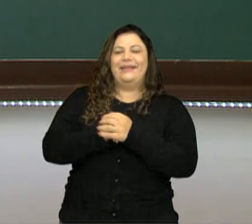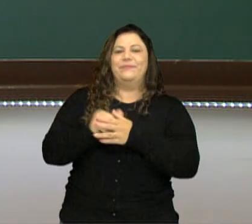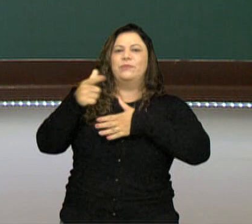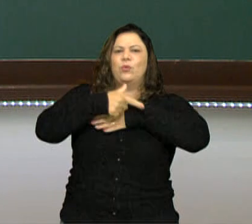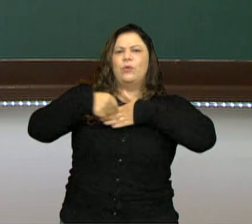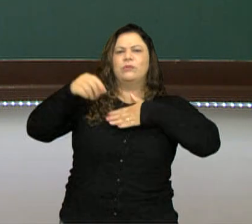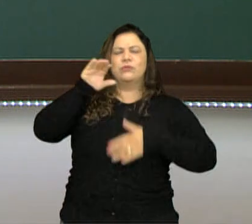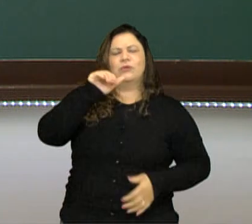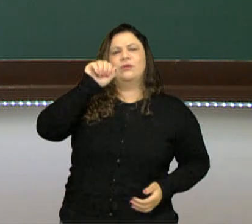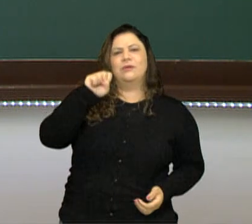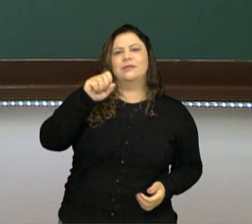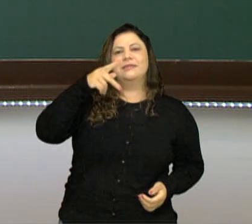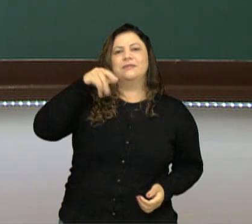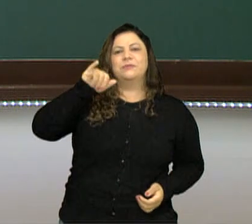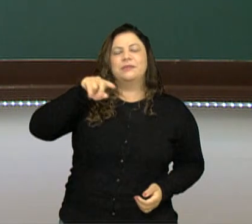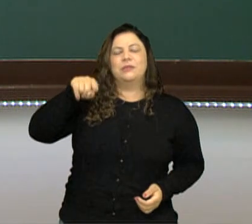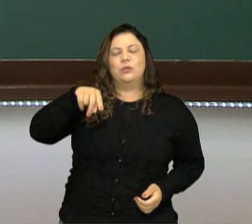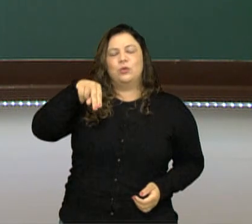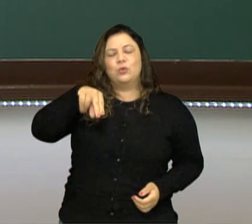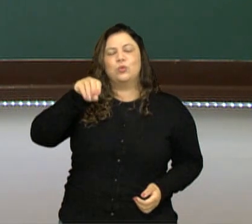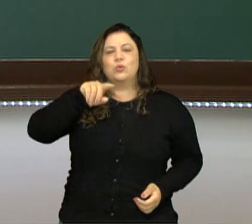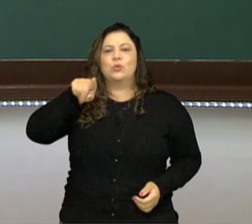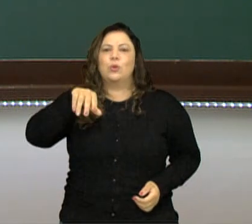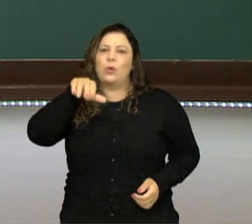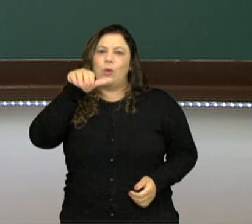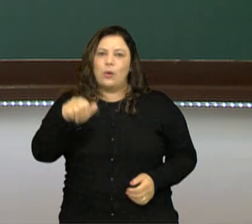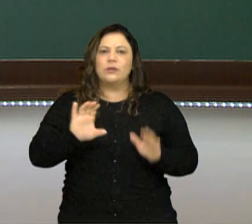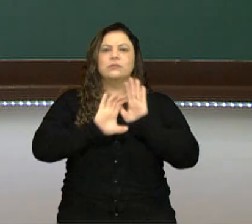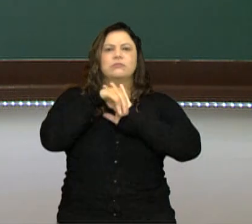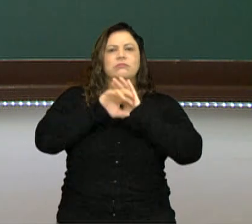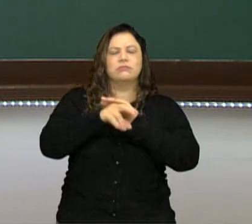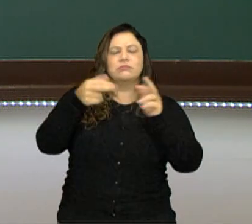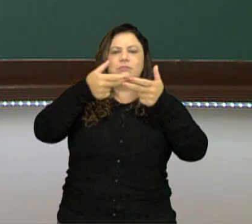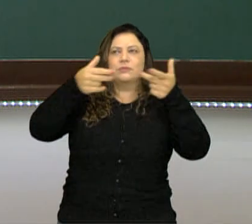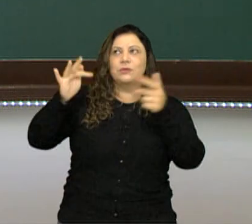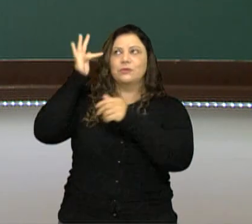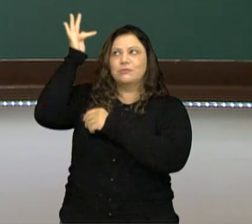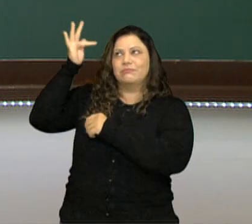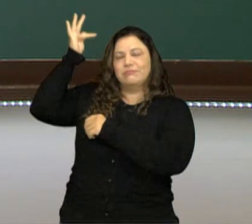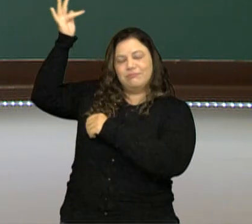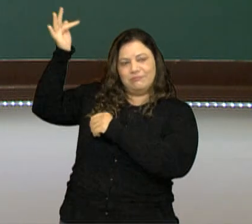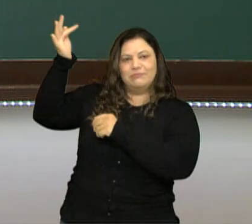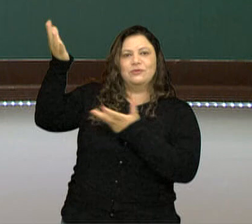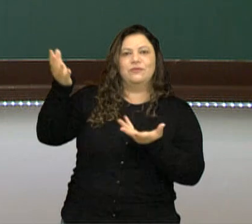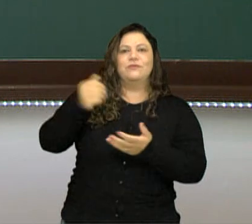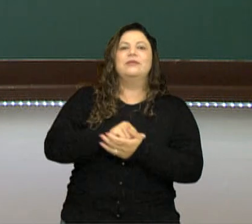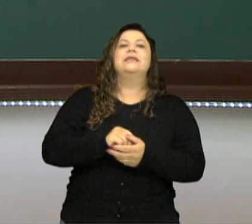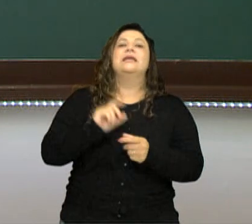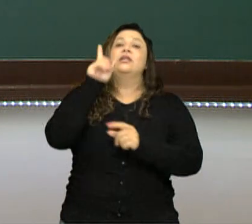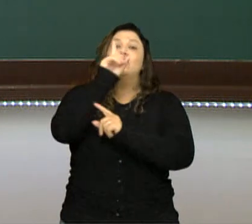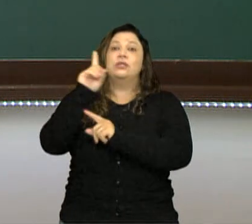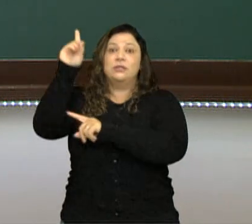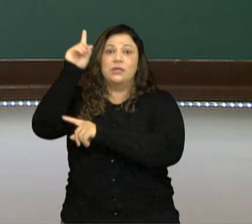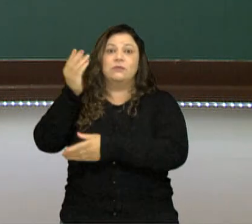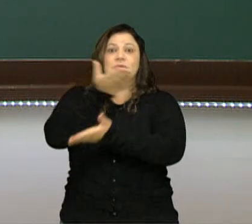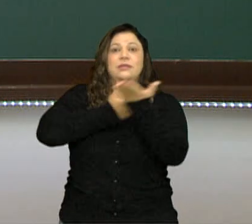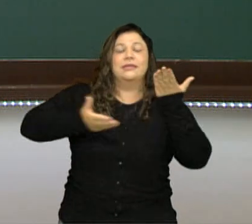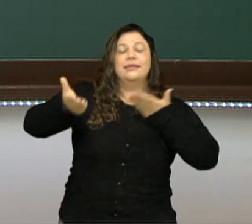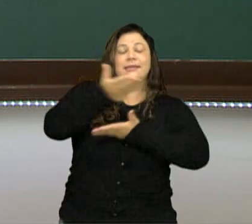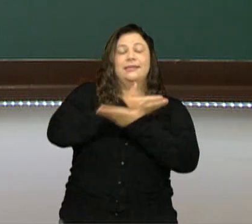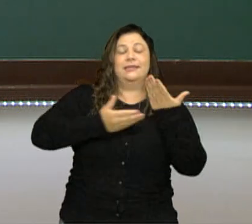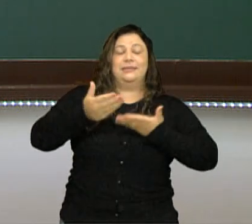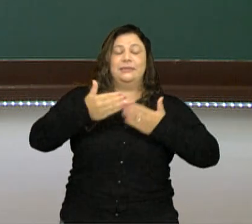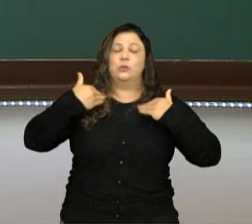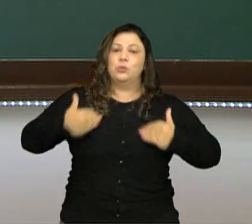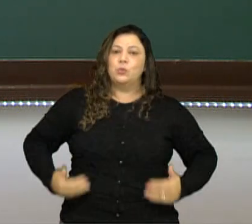relação mente-corpo e a concepção de filosofia em Spinoza. Mais especificamente, vamos